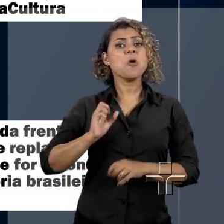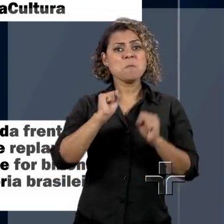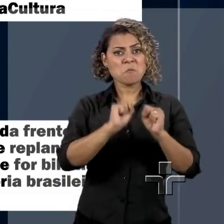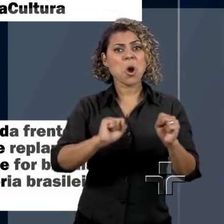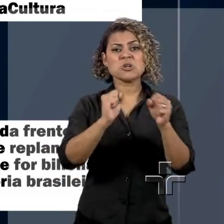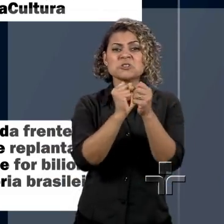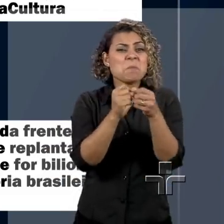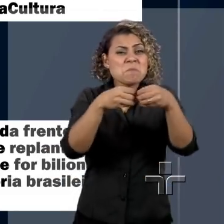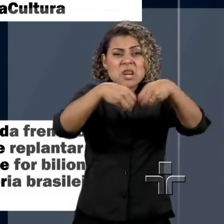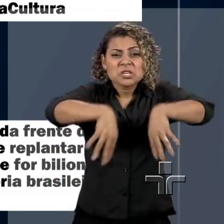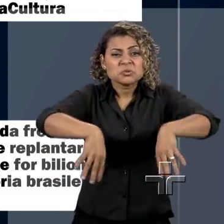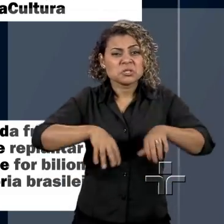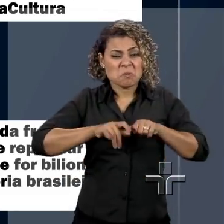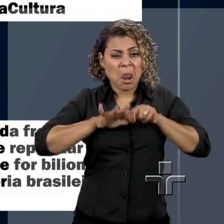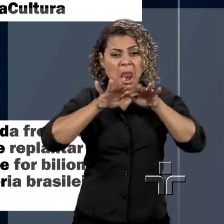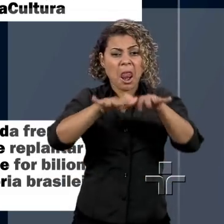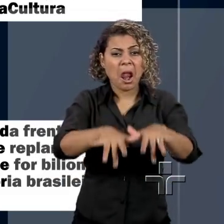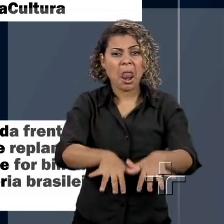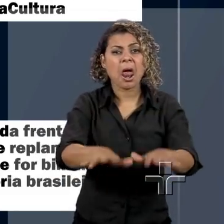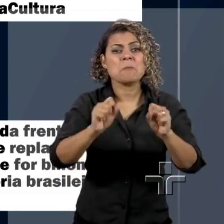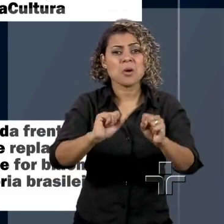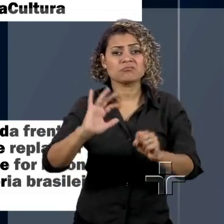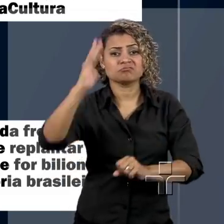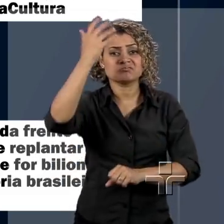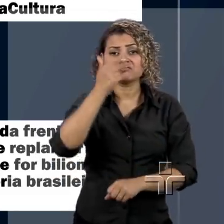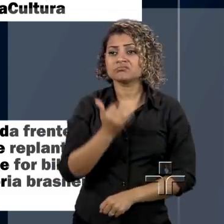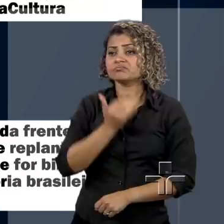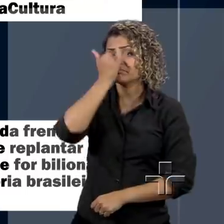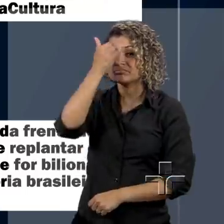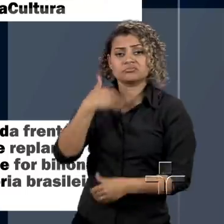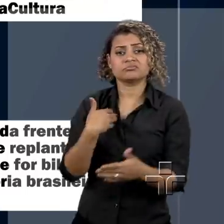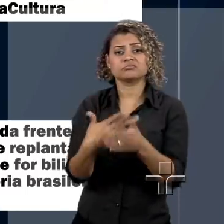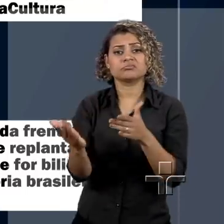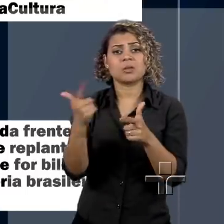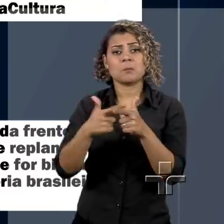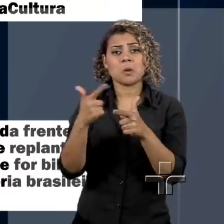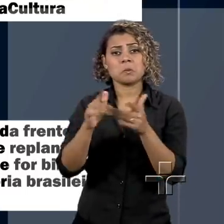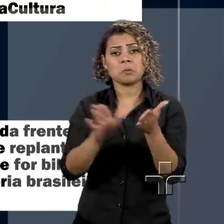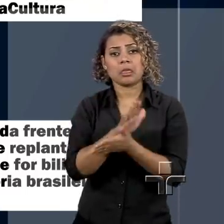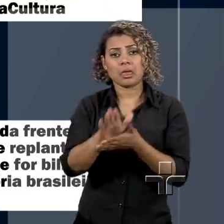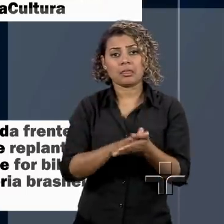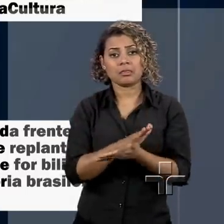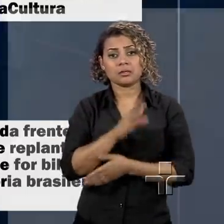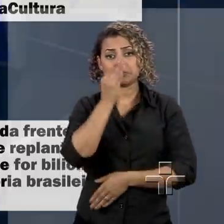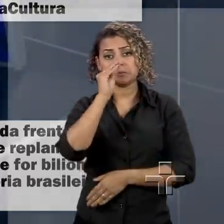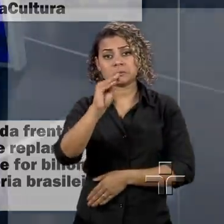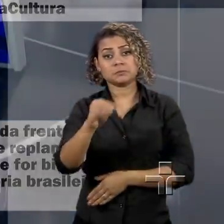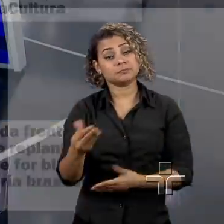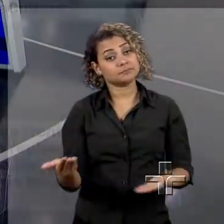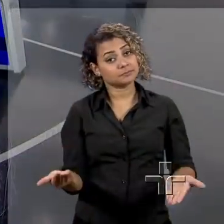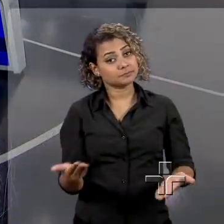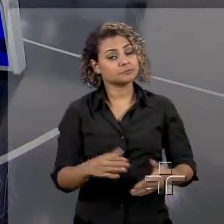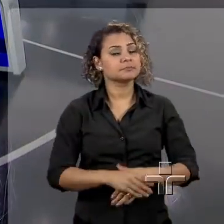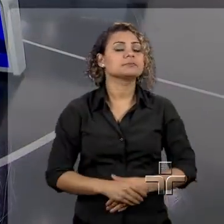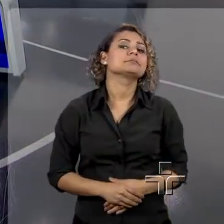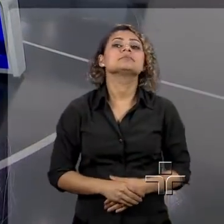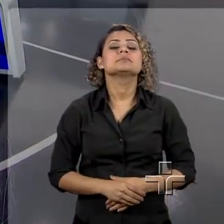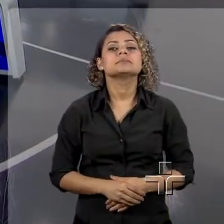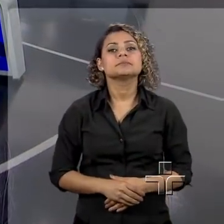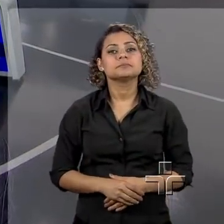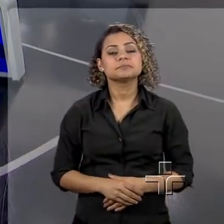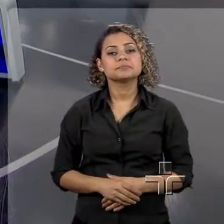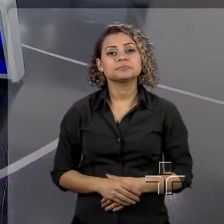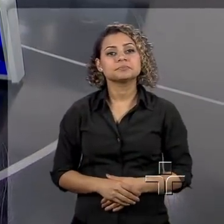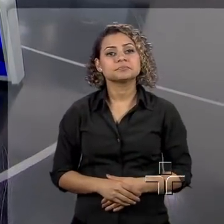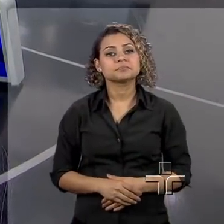maior desastre ambiental da história brasileira, já não tem tanto problema assim. Viviano, quem você responde, comenta? Eu